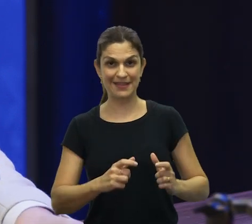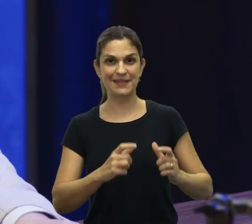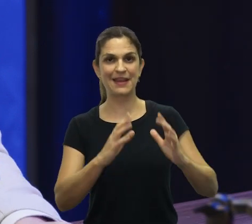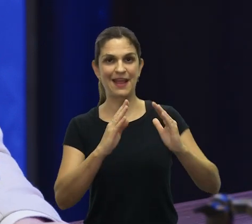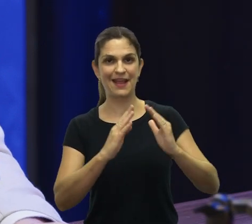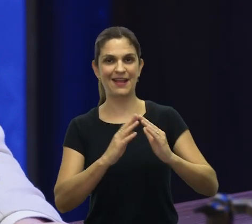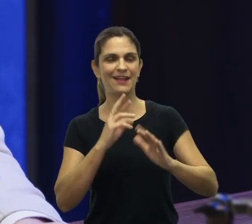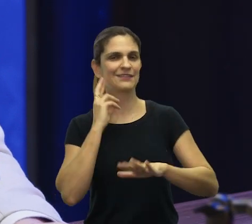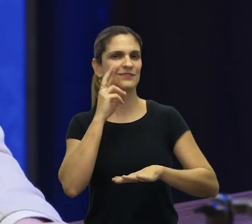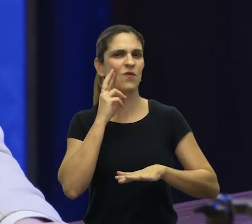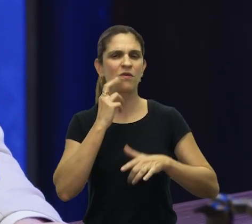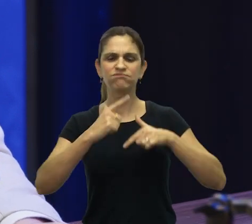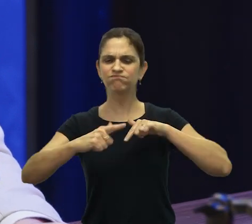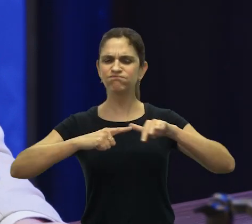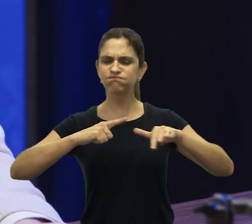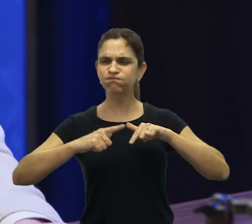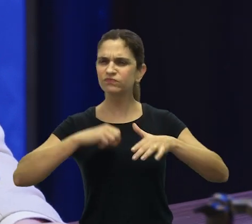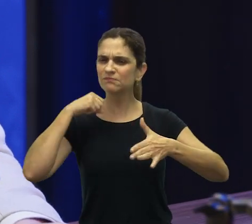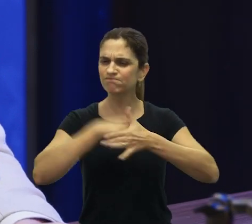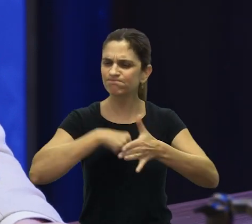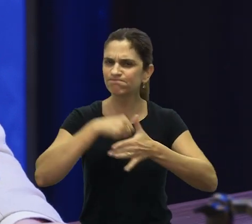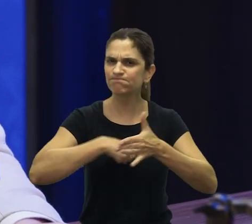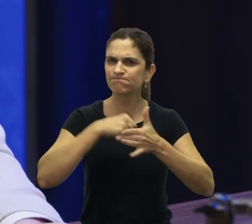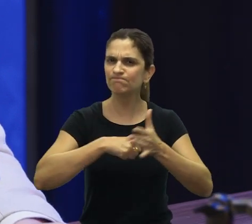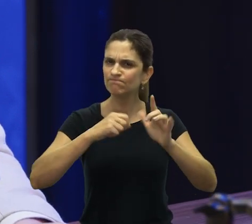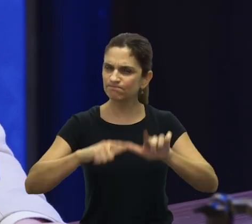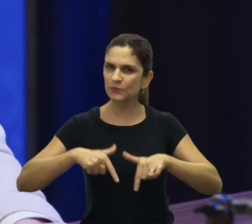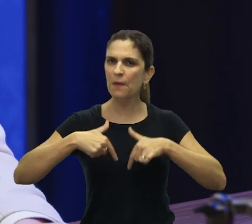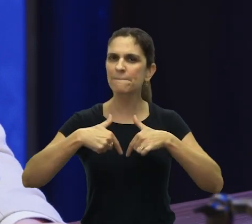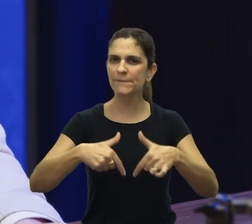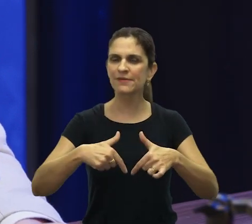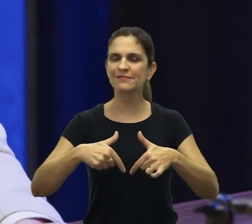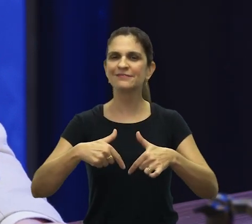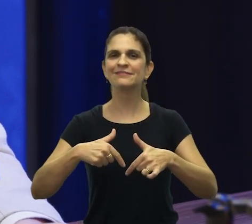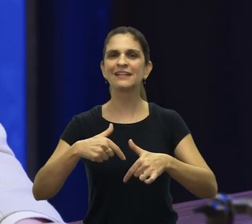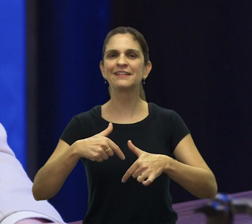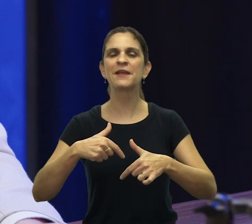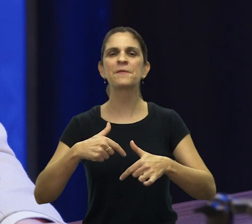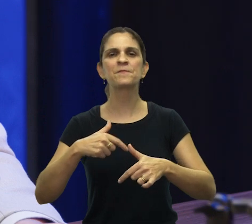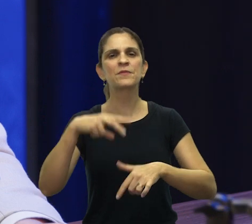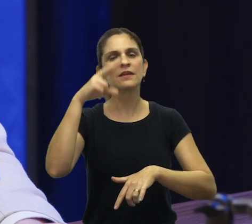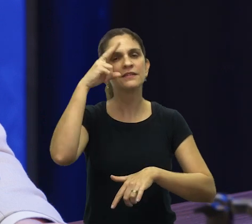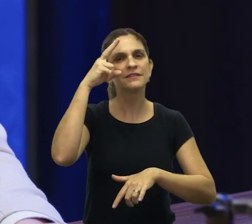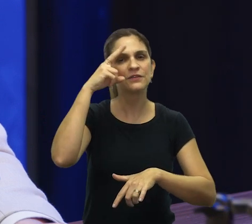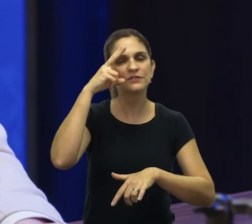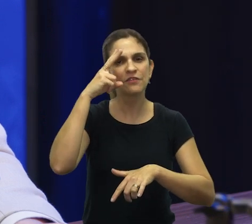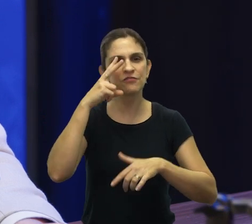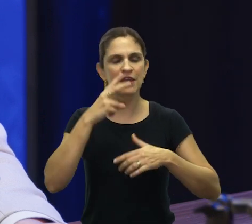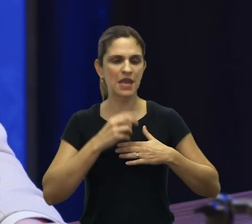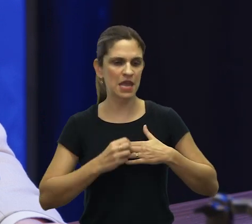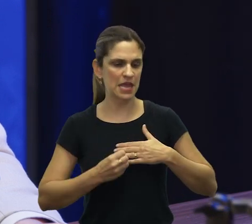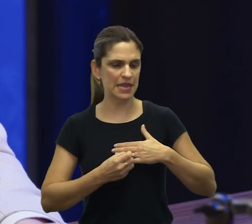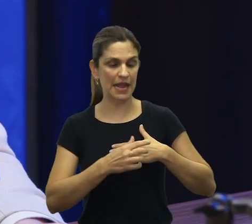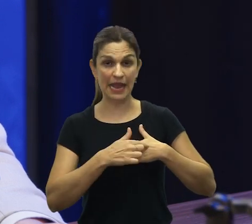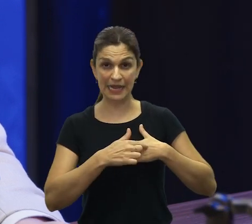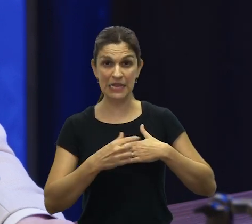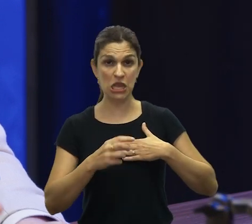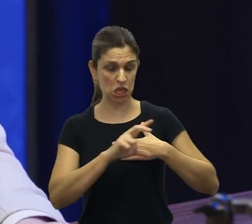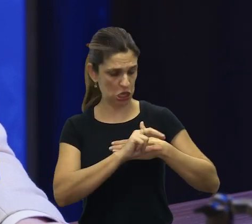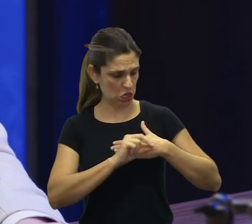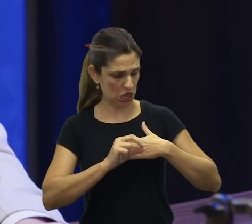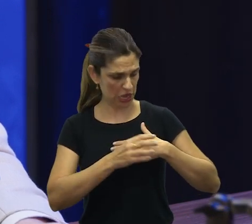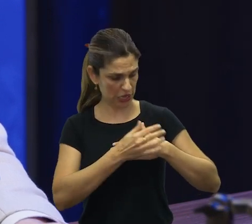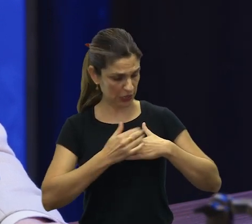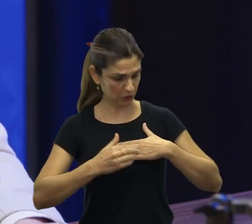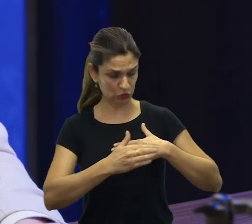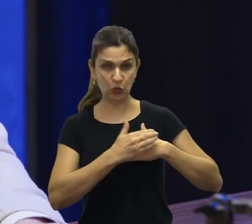Rosa tem trabalhado a equipe de maneira incessante, o acesso à mastologia, a gente toda segunda fazemos atendimento,